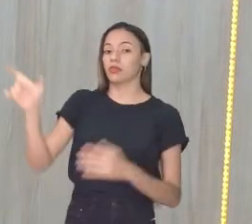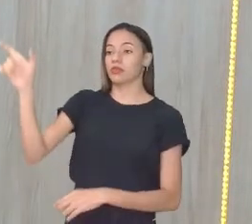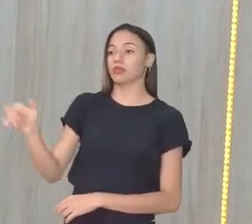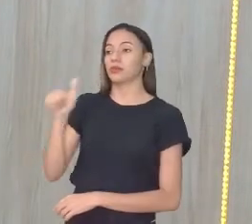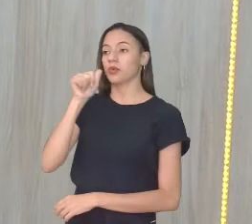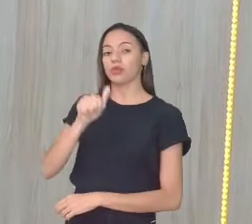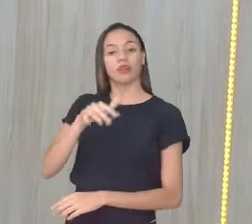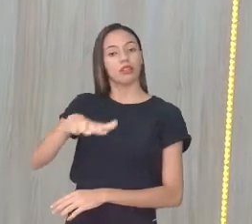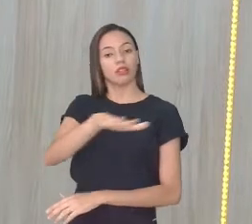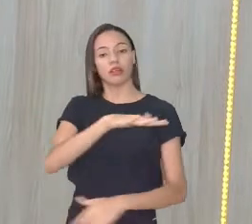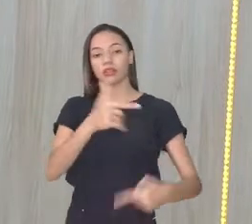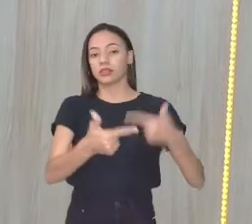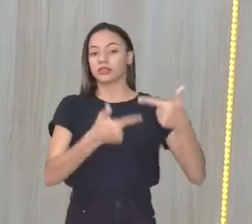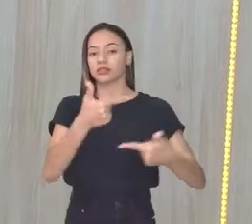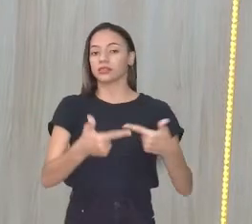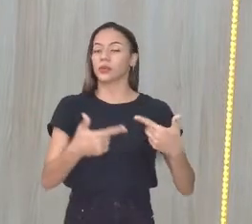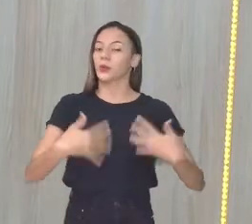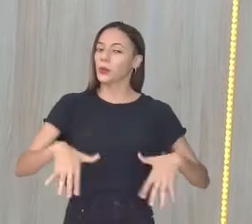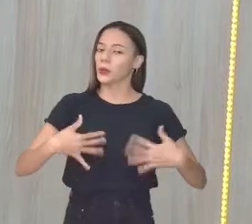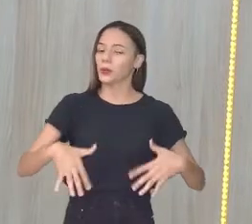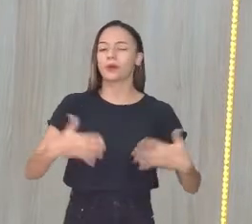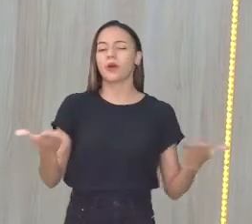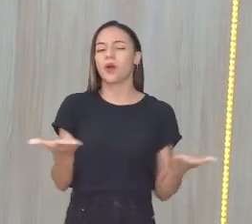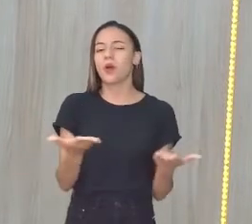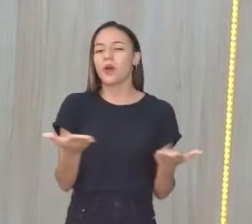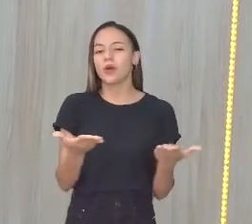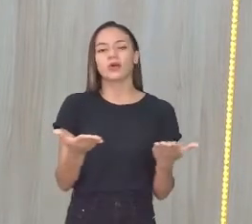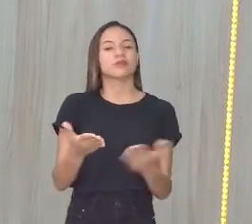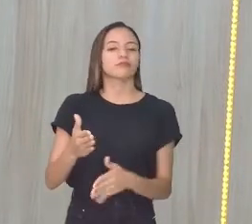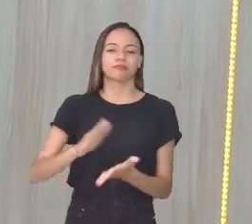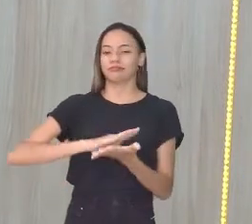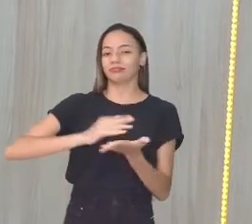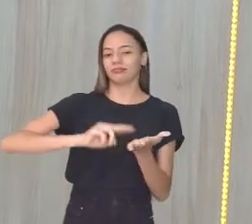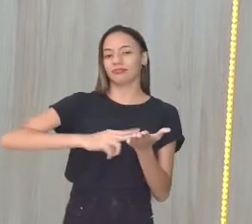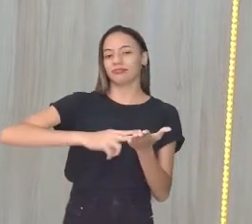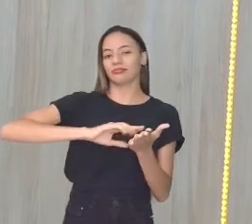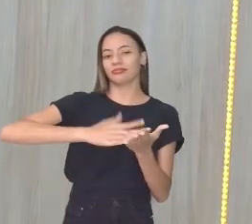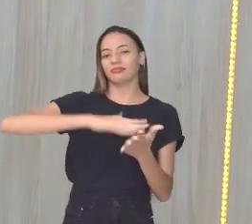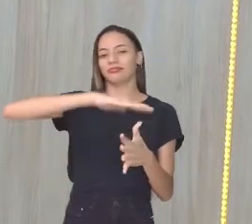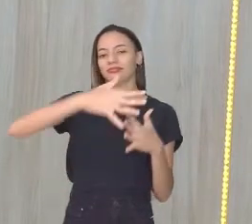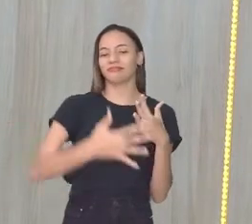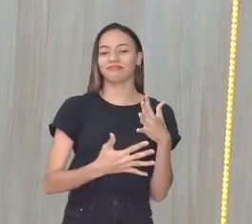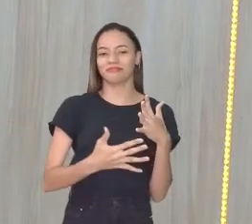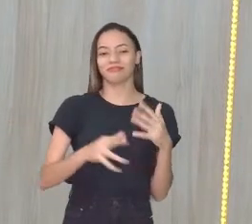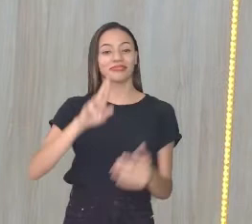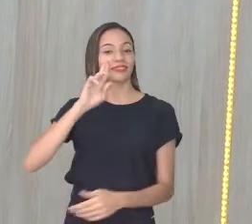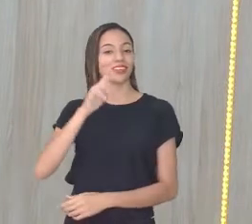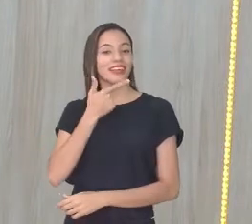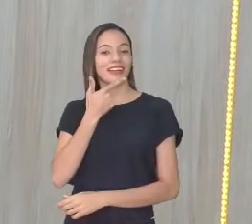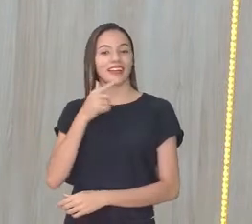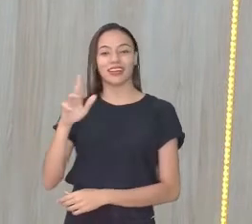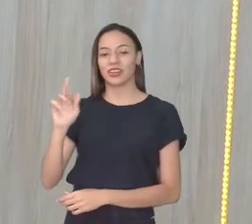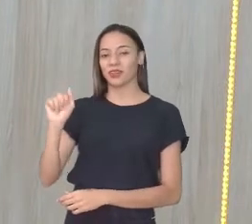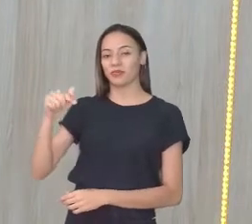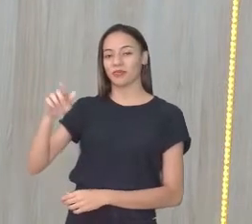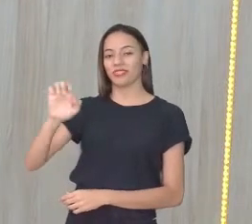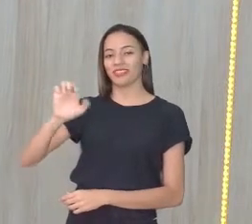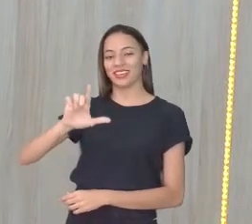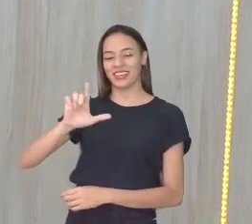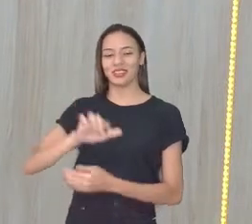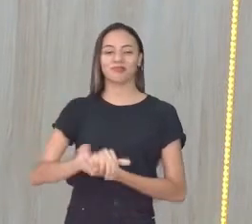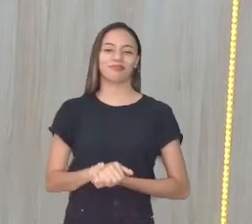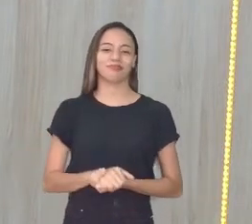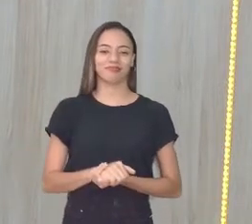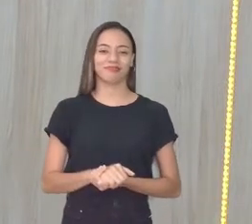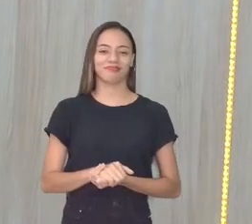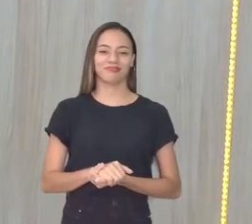mercado de trabalho. Hoje, na nossa intérprete de Libras, nós temos uma pessoa assim, ó, Raquel, né? A menina do...